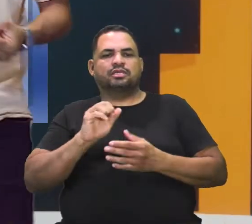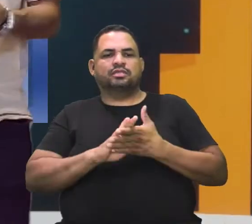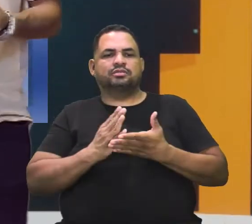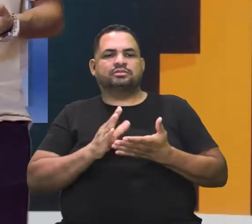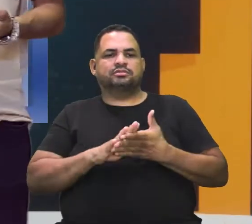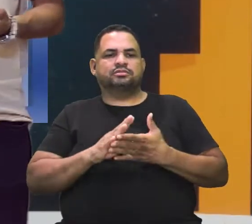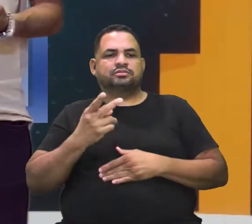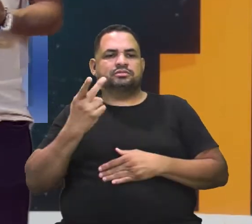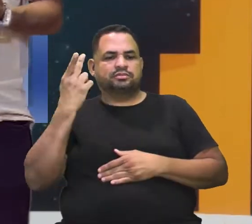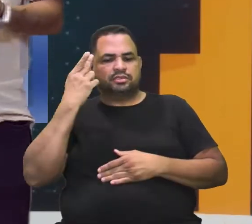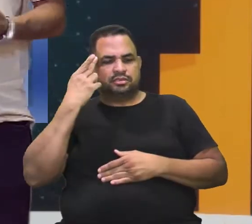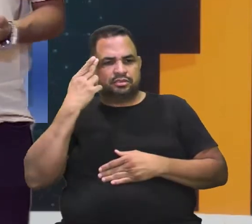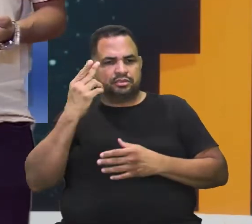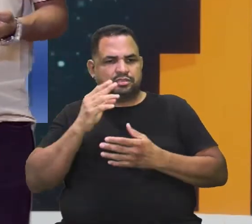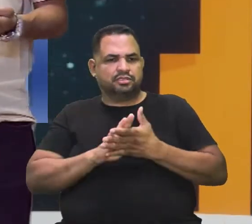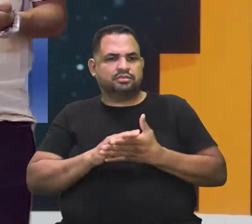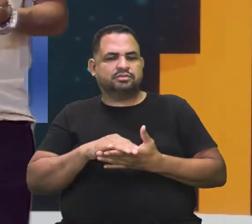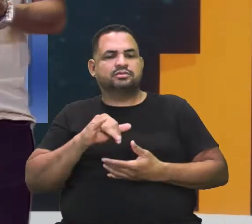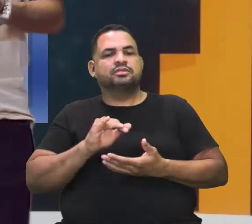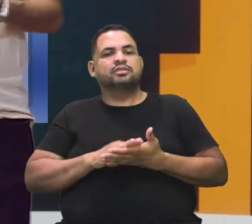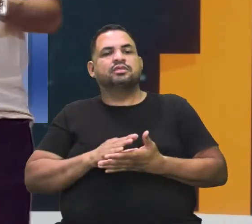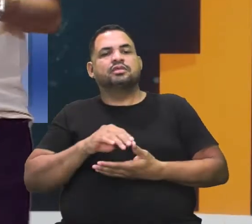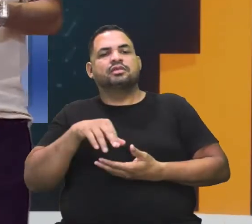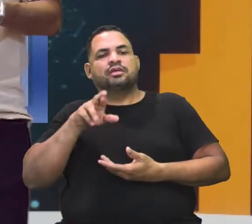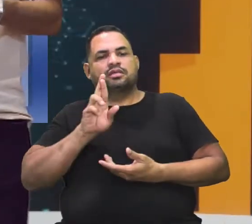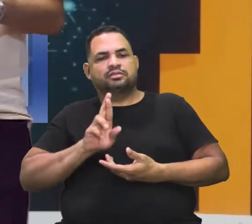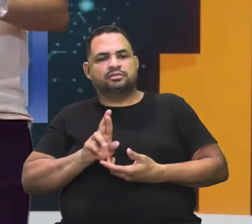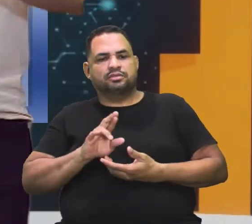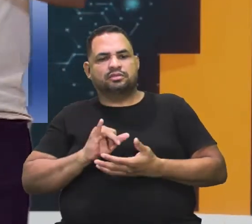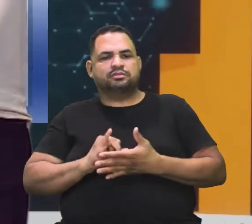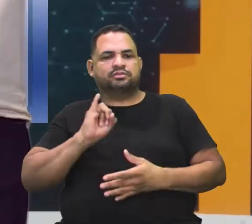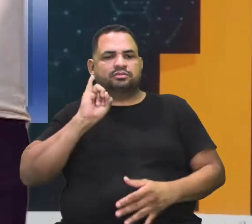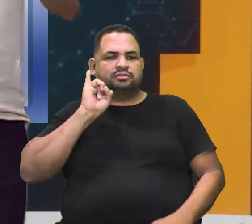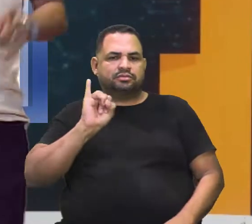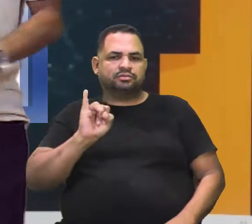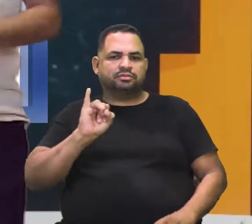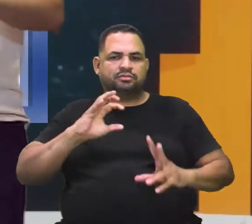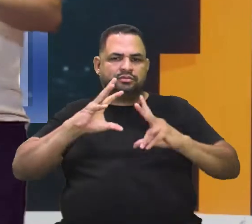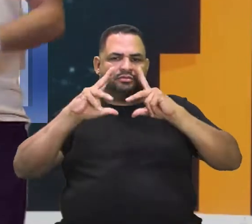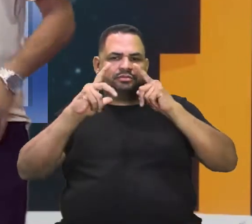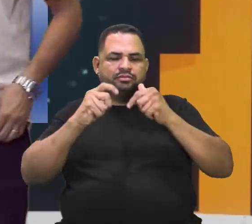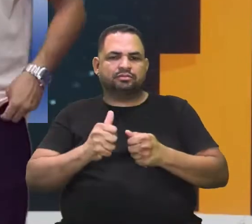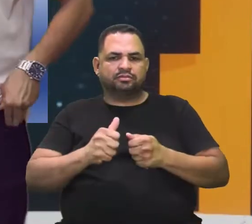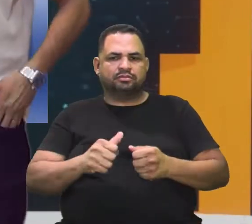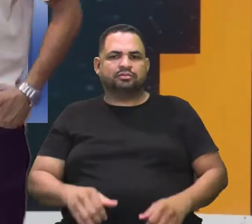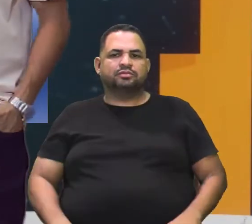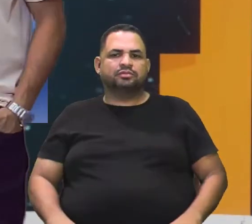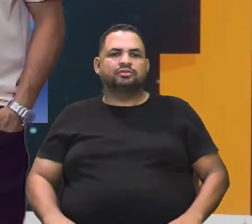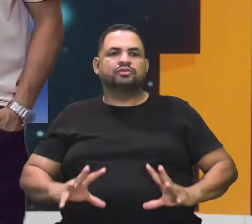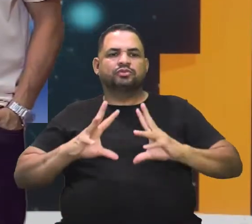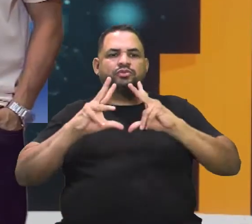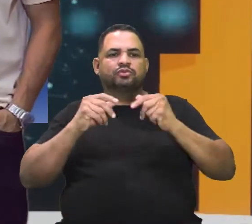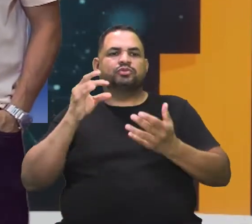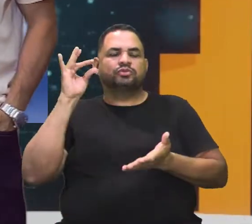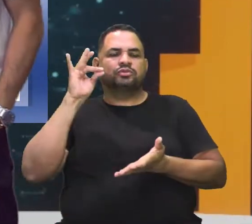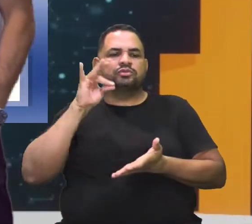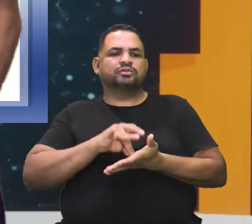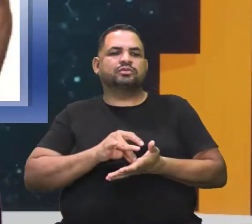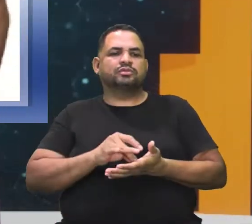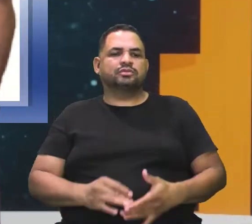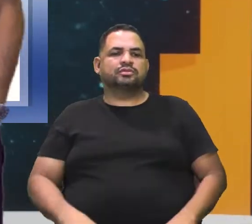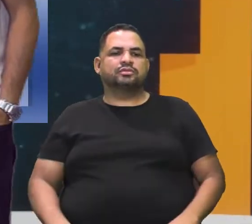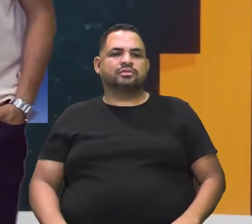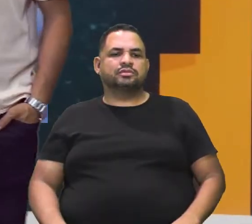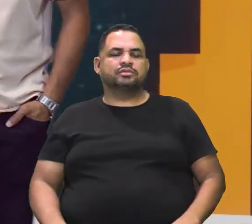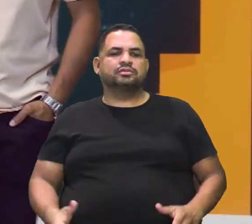os inteiros, os racionais, os irracionais. Tudo. Isso tudo é real. E